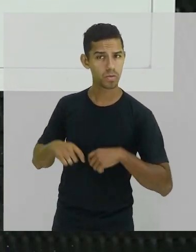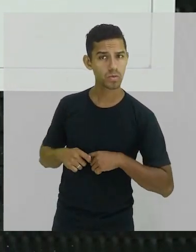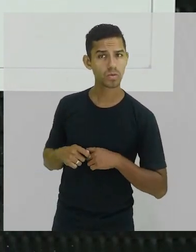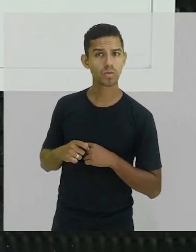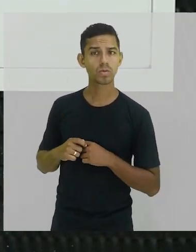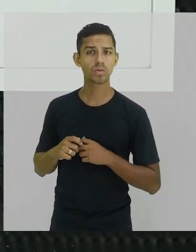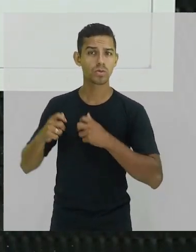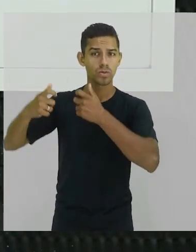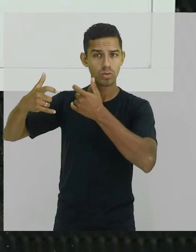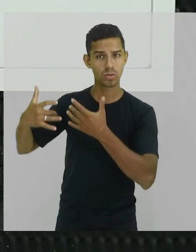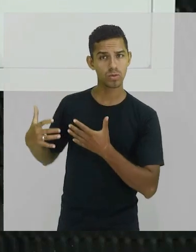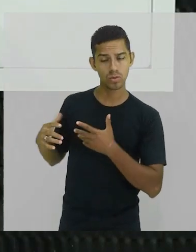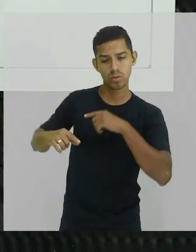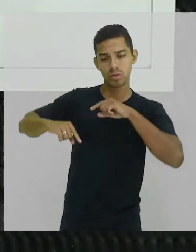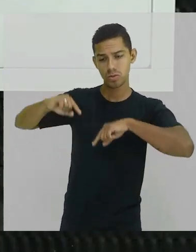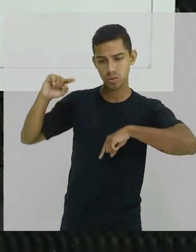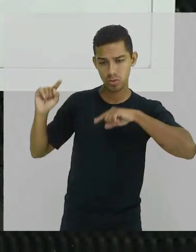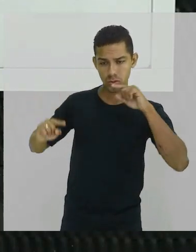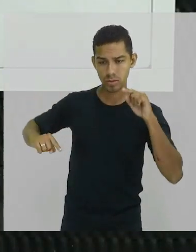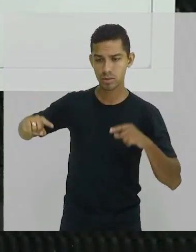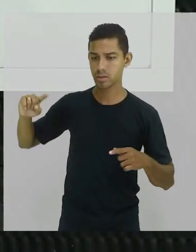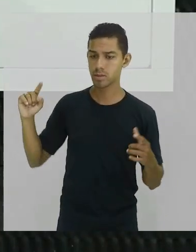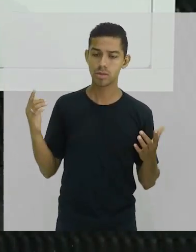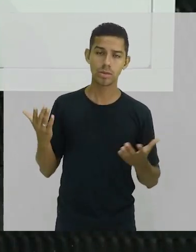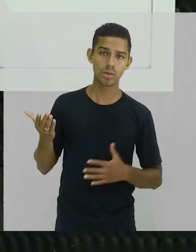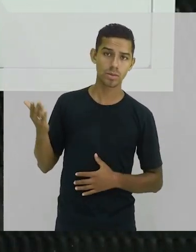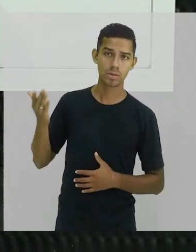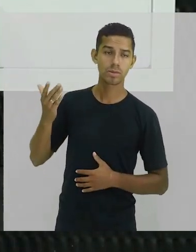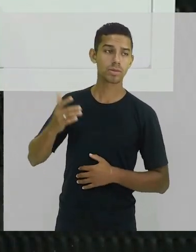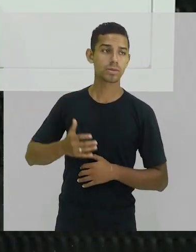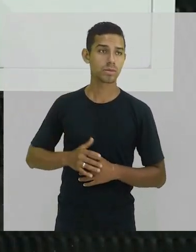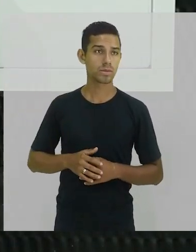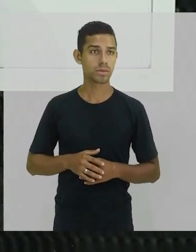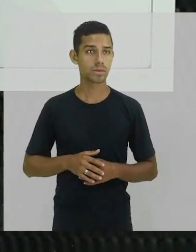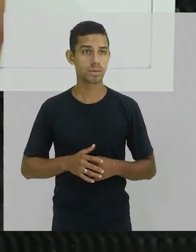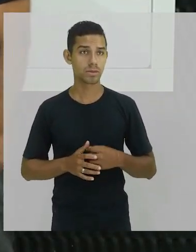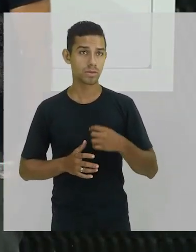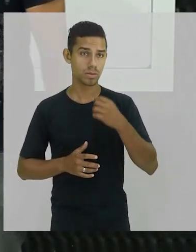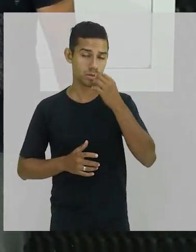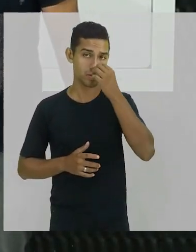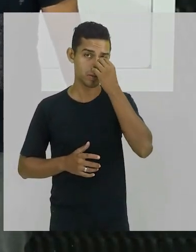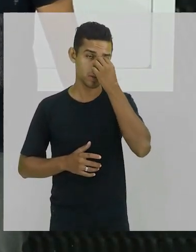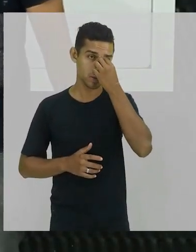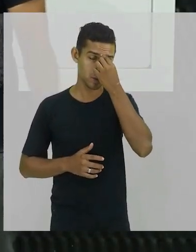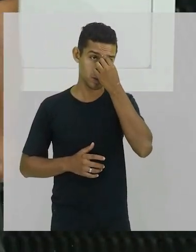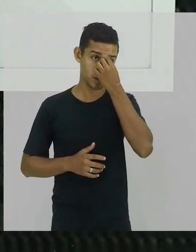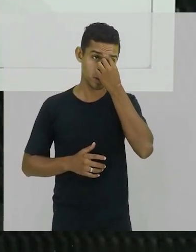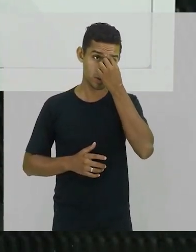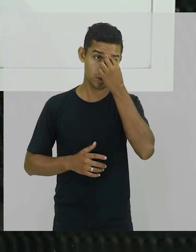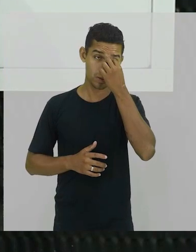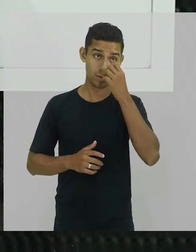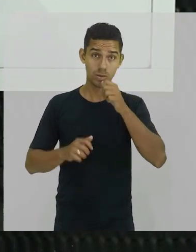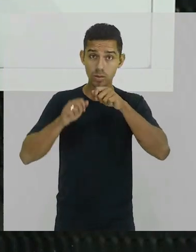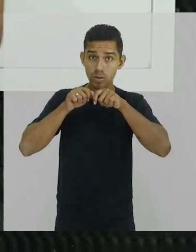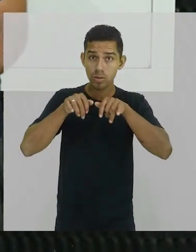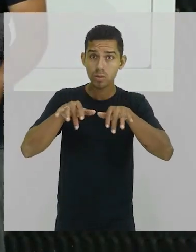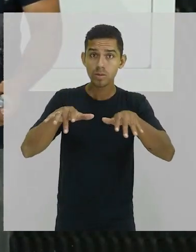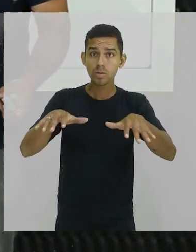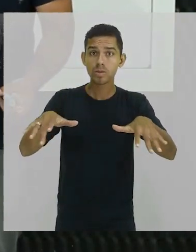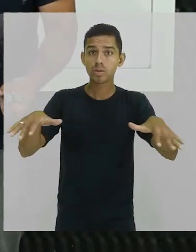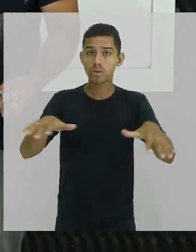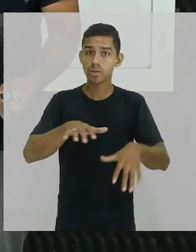aqui, né, nessa parte ondulatória, vai ser quanto a sua